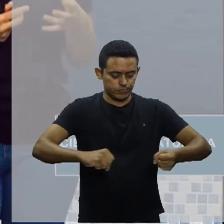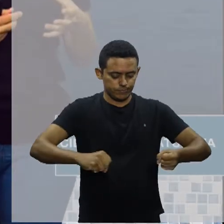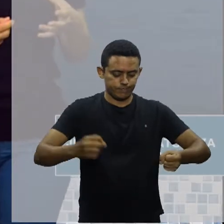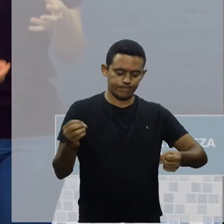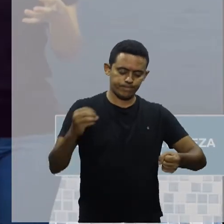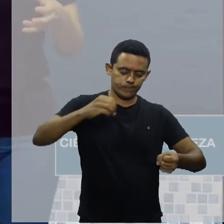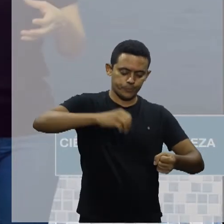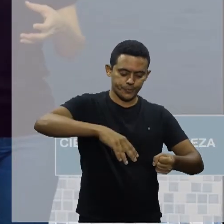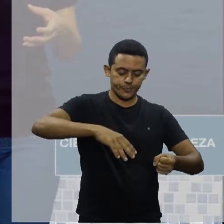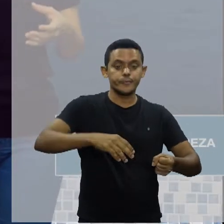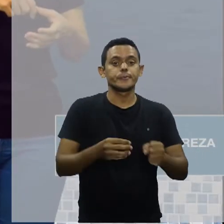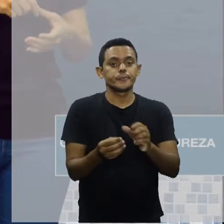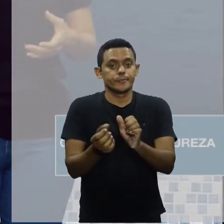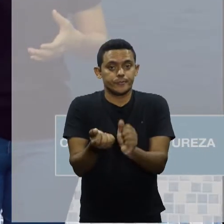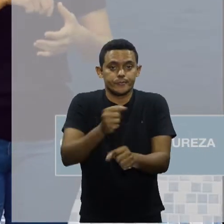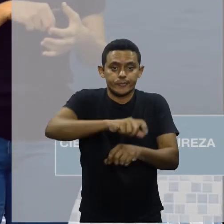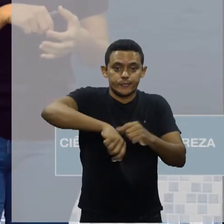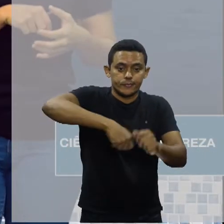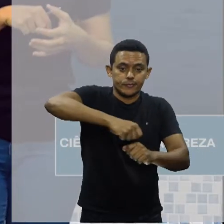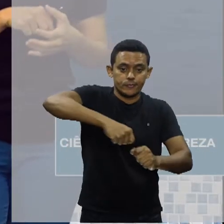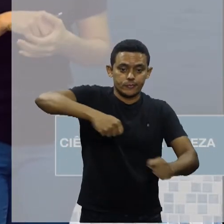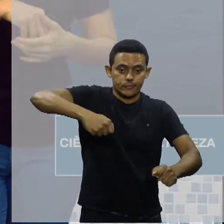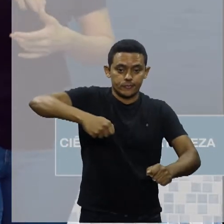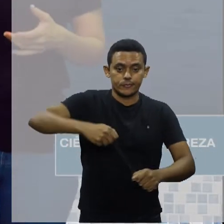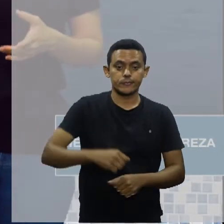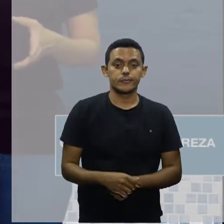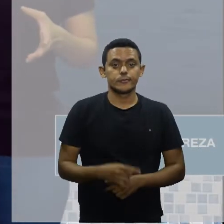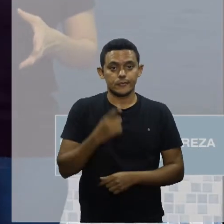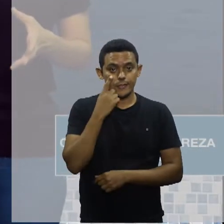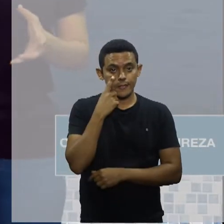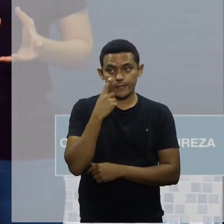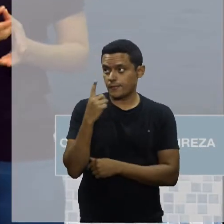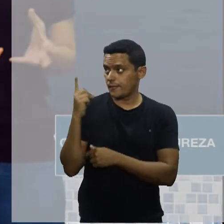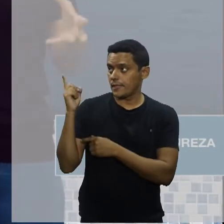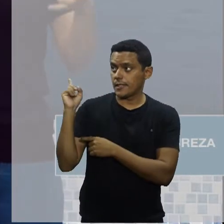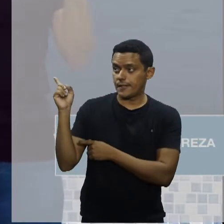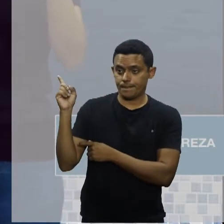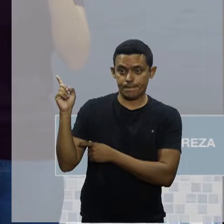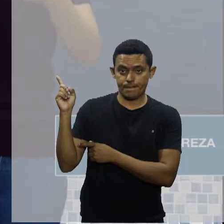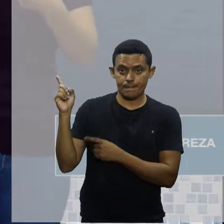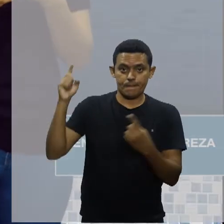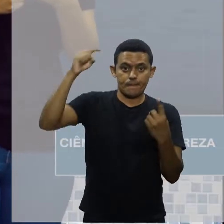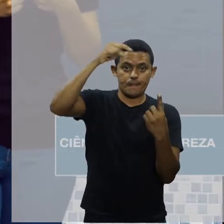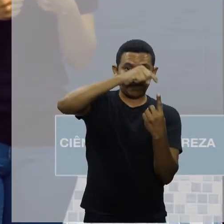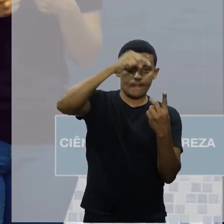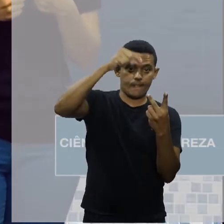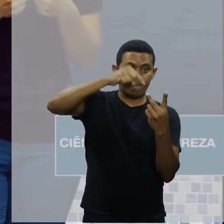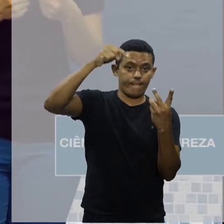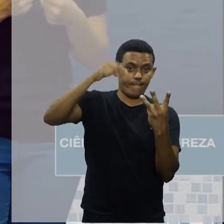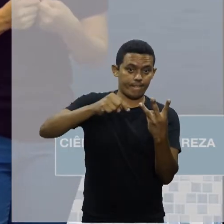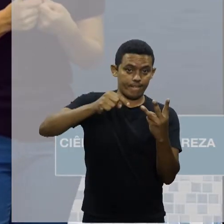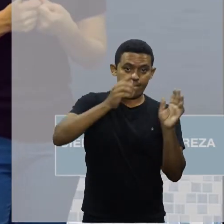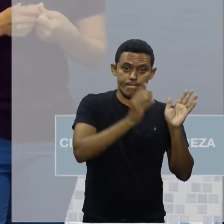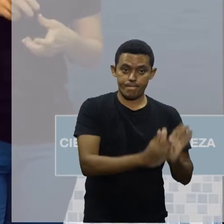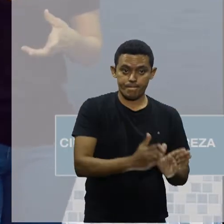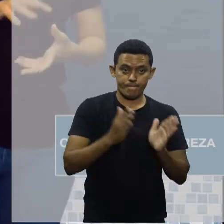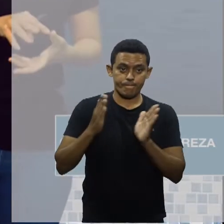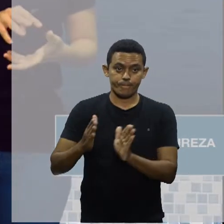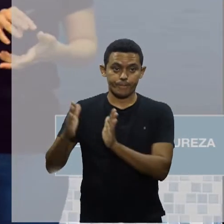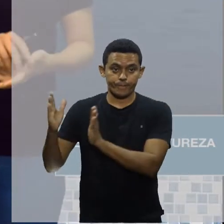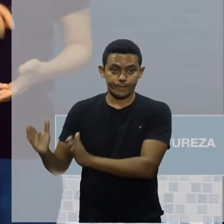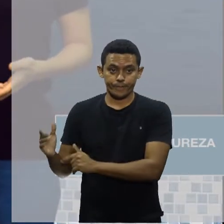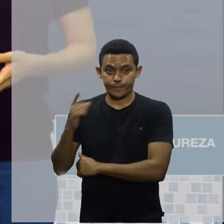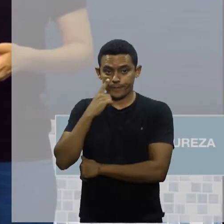uma sacola plástica em que é colocada a máscara. Em seguida, no segundo passo, a gente vê essa sacola fechada com um nó bem apertado.